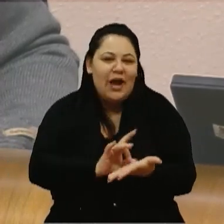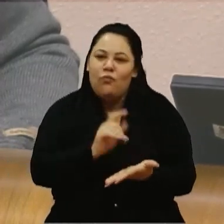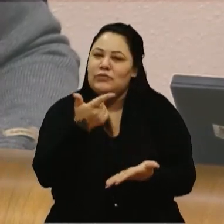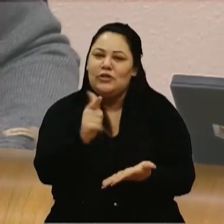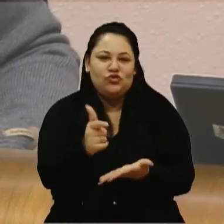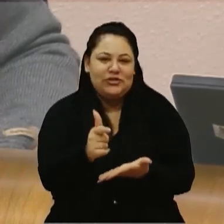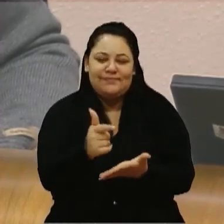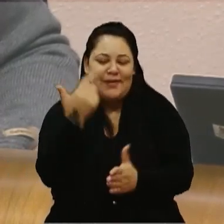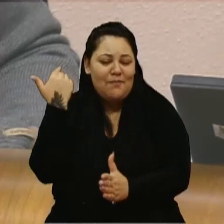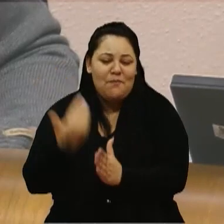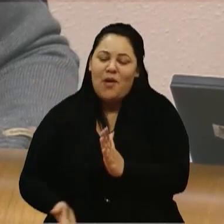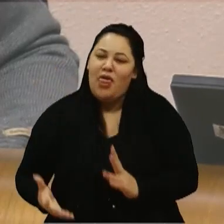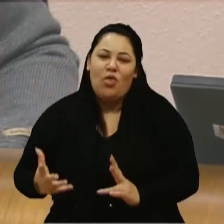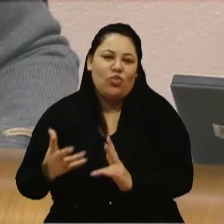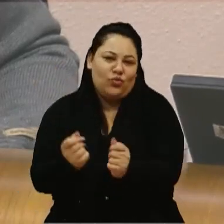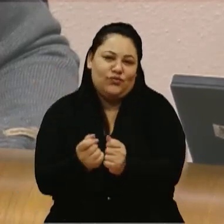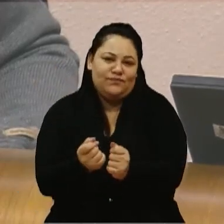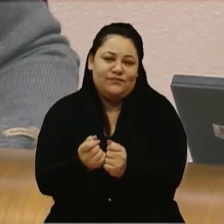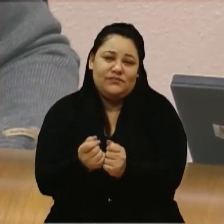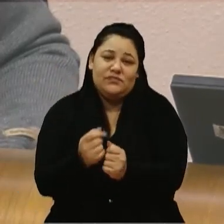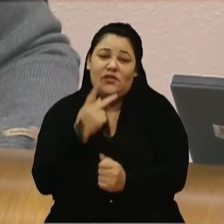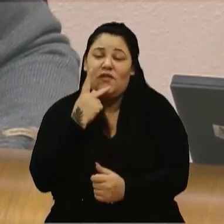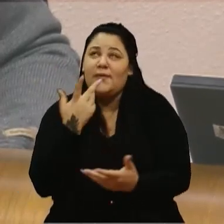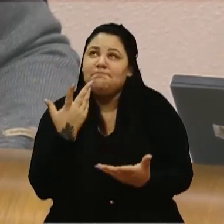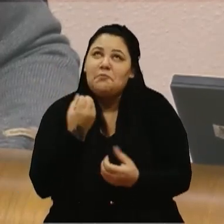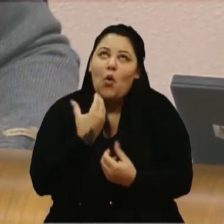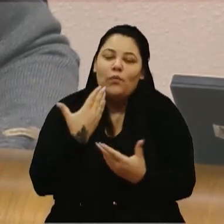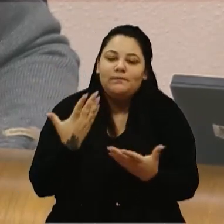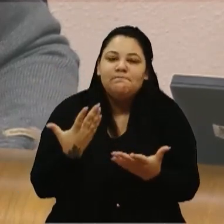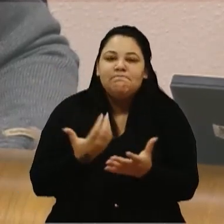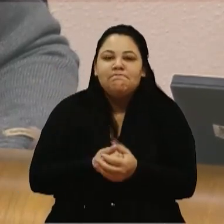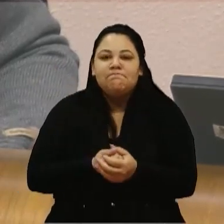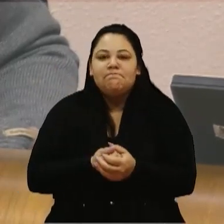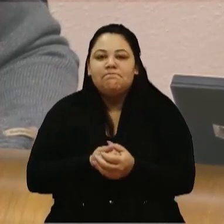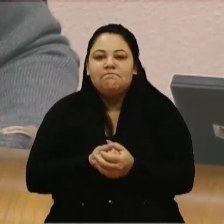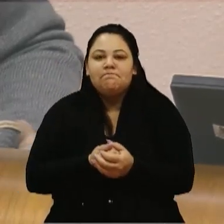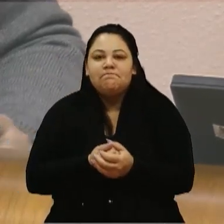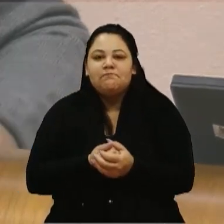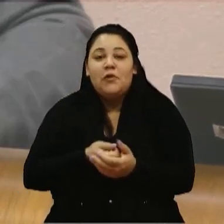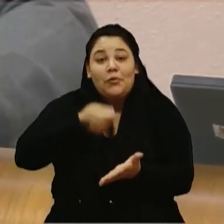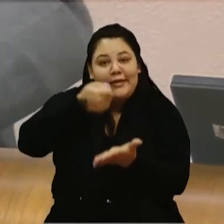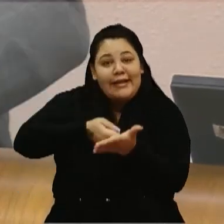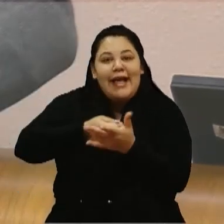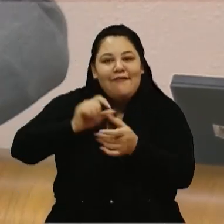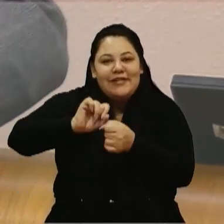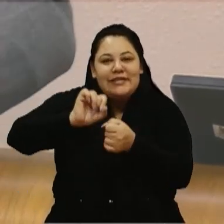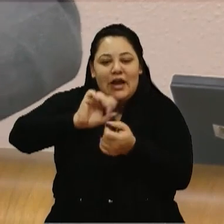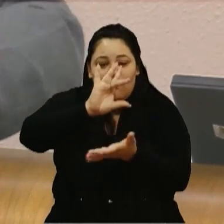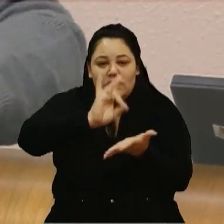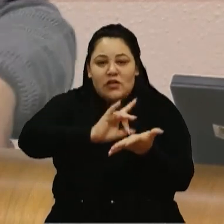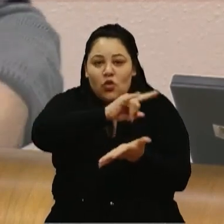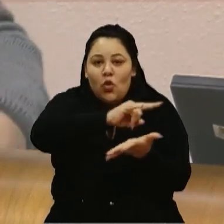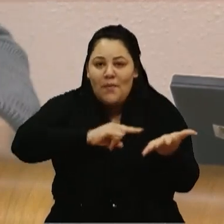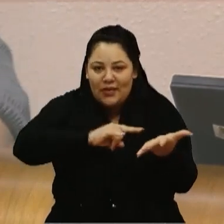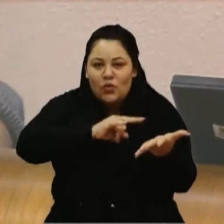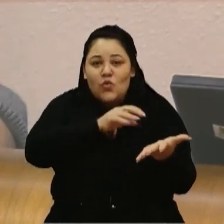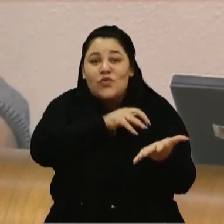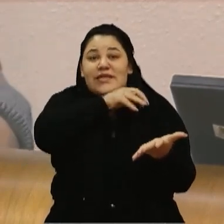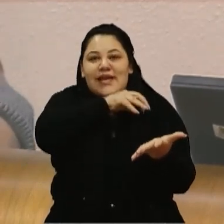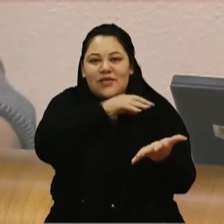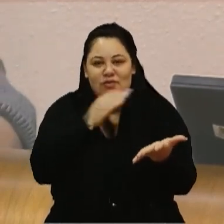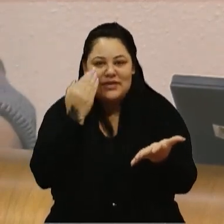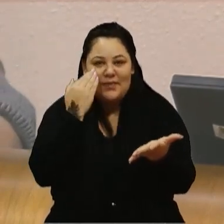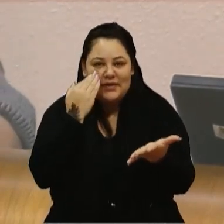Aí eu disse, bom, gente, então vamos apelar para a regularização e para as emendas.